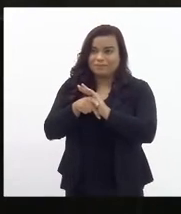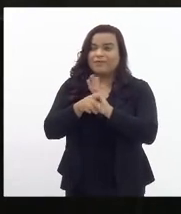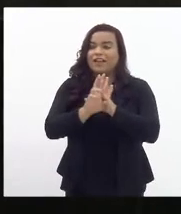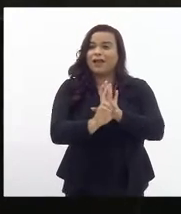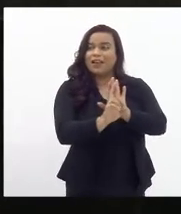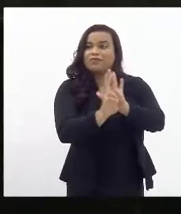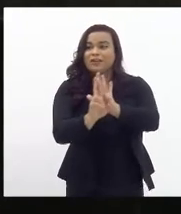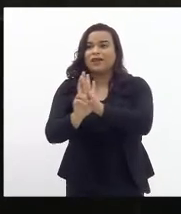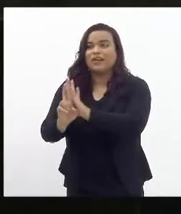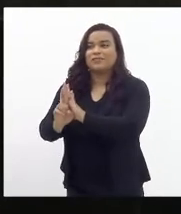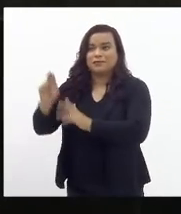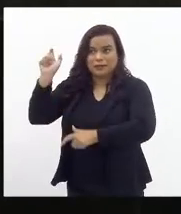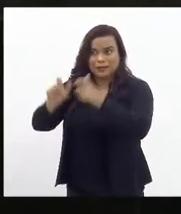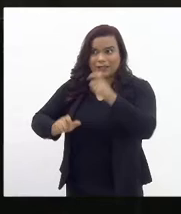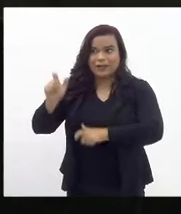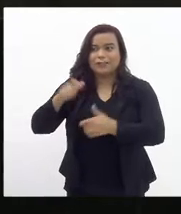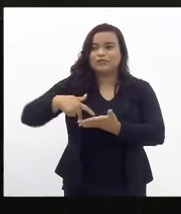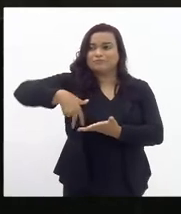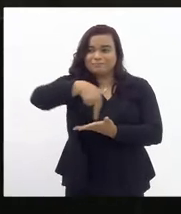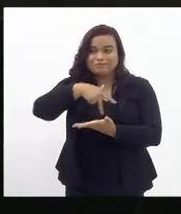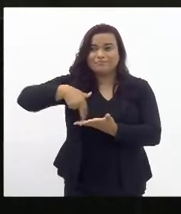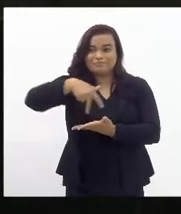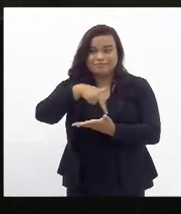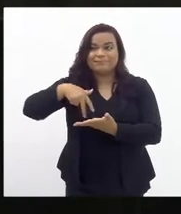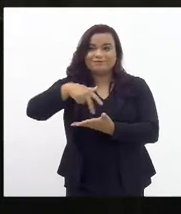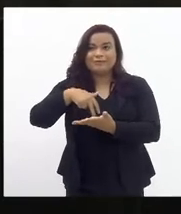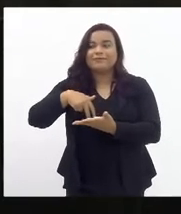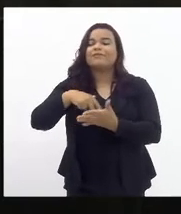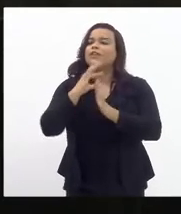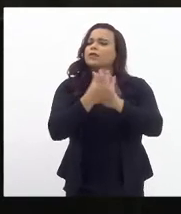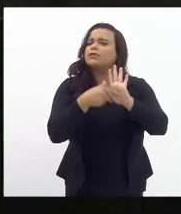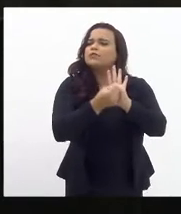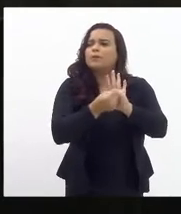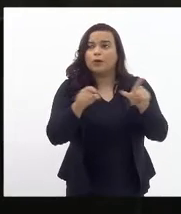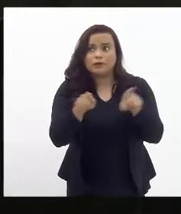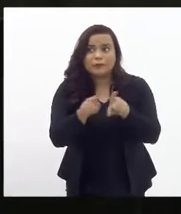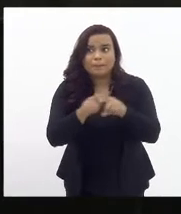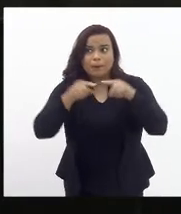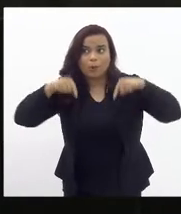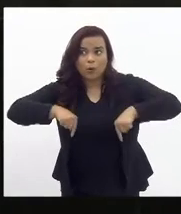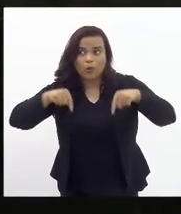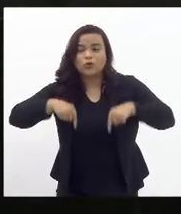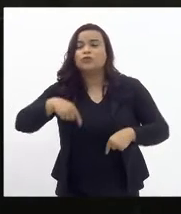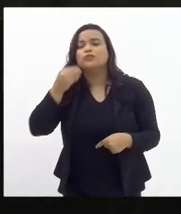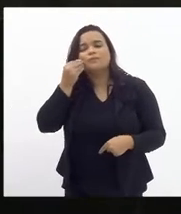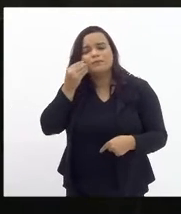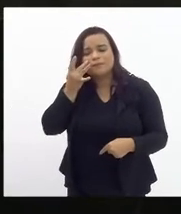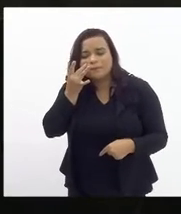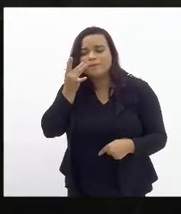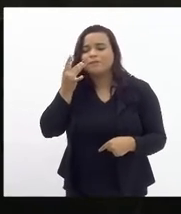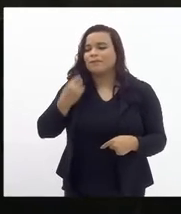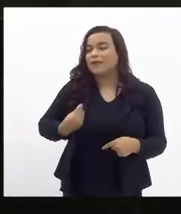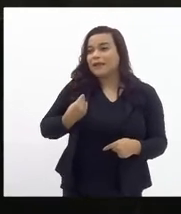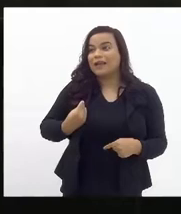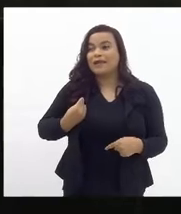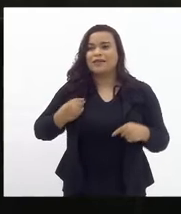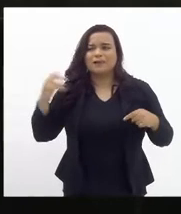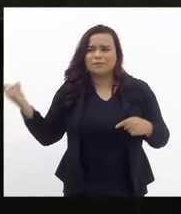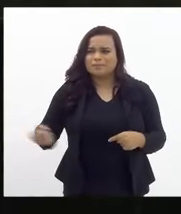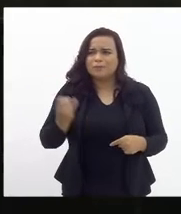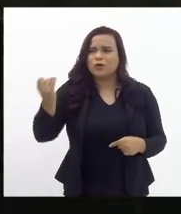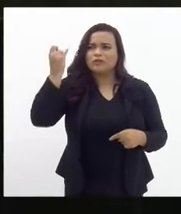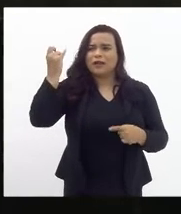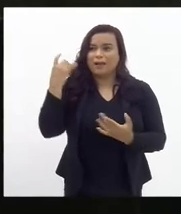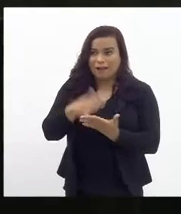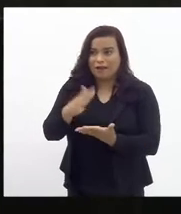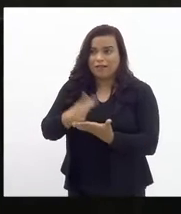devida a esses personagens, além do simbolismo no hoje, da presença do carnaval, da importância desse evento que gera emprego,